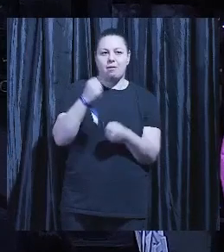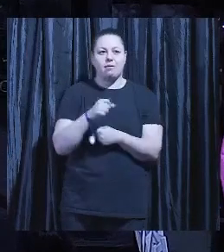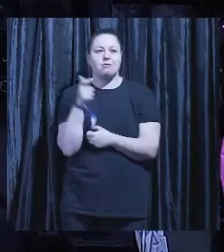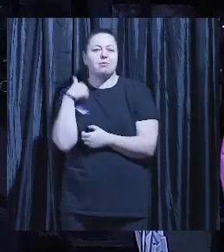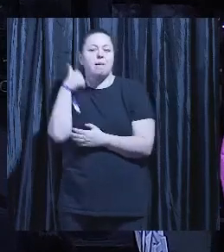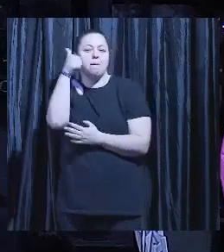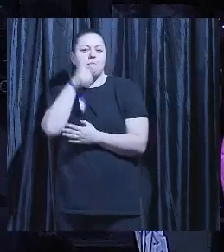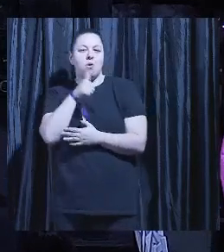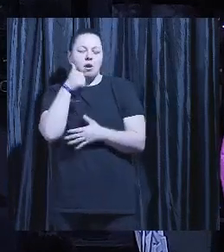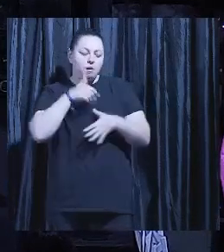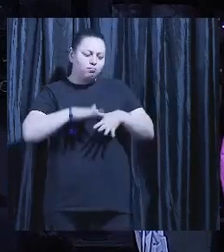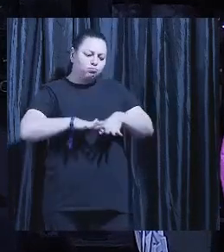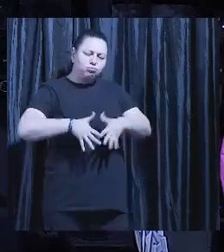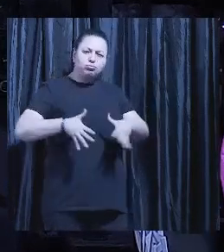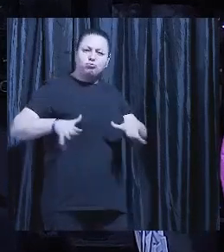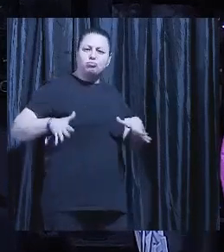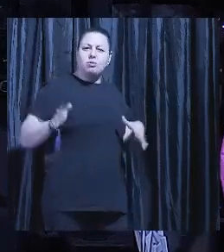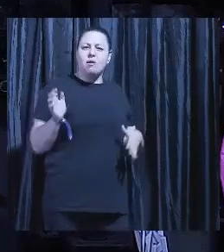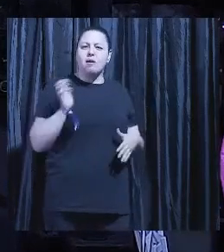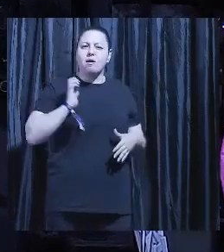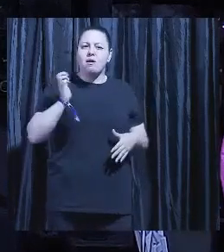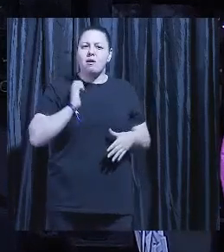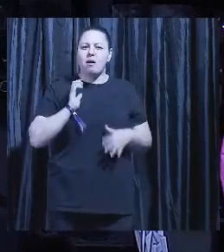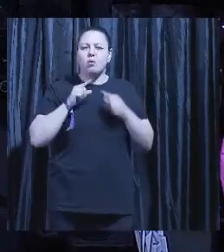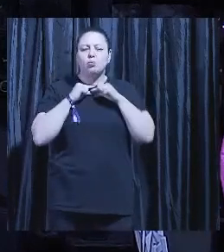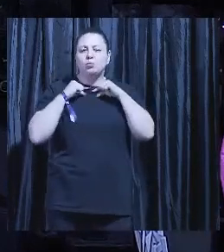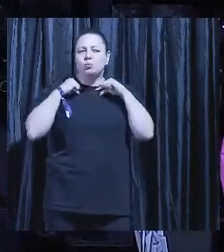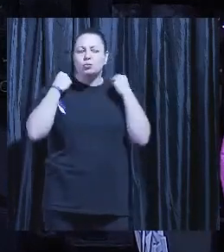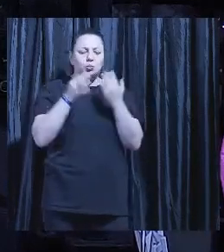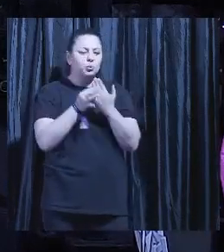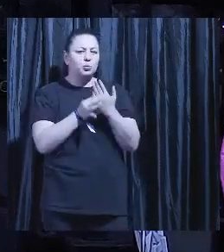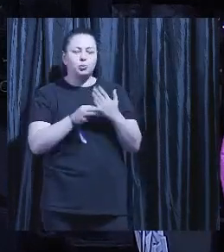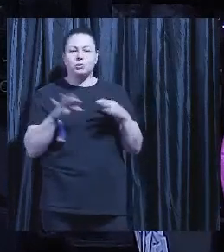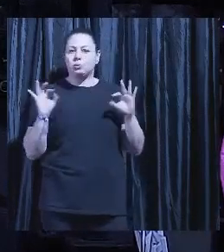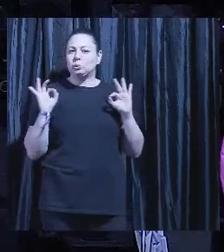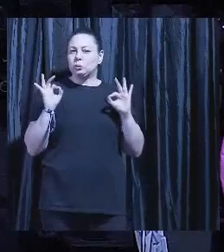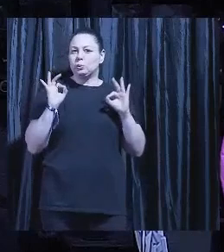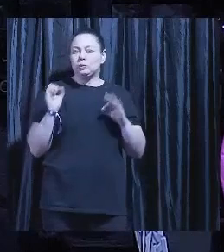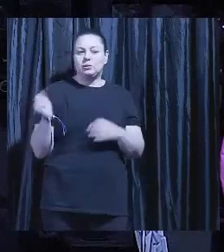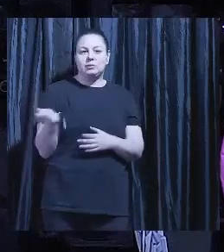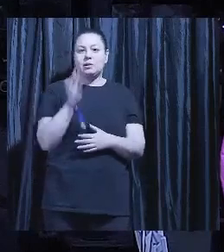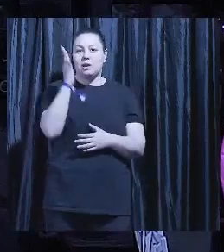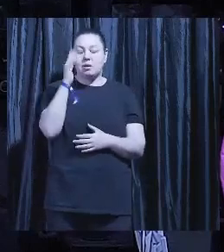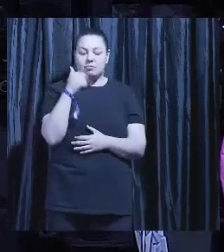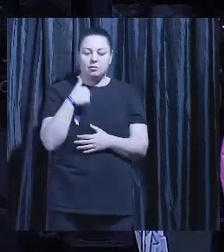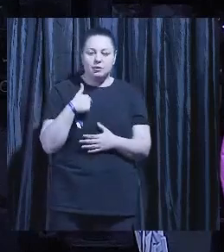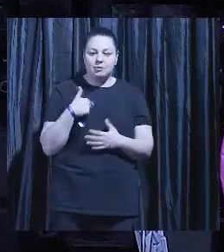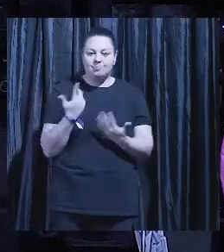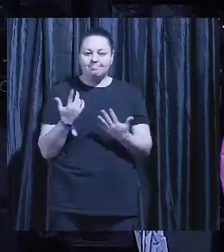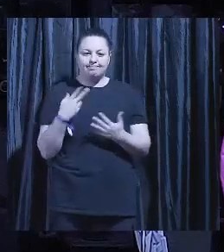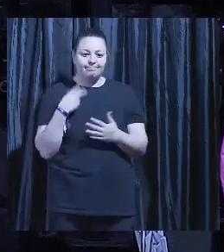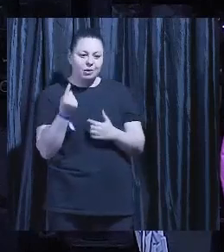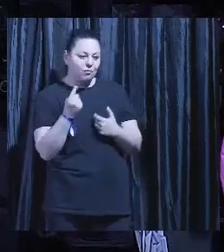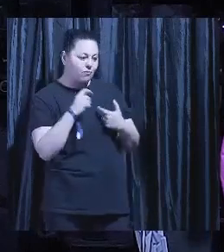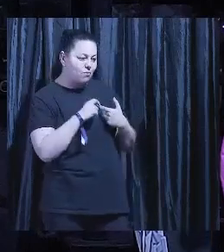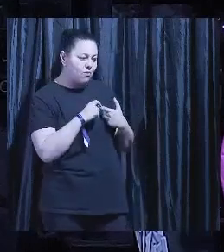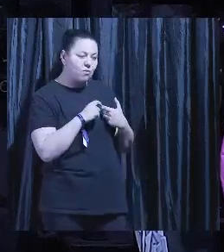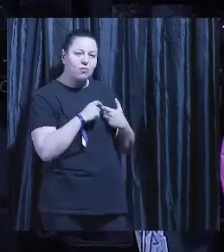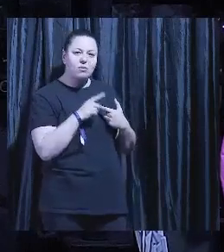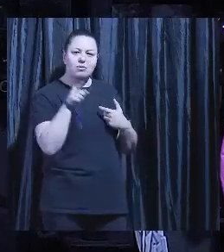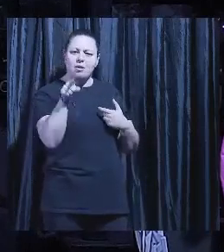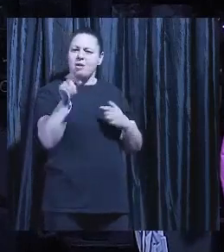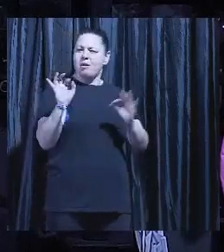mulher com vestido de milhões, com joias de milhões. E eu estava literalmente aqui, entre a cruz e a espada. Aqui,